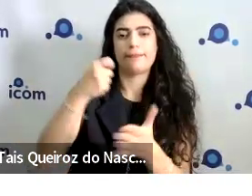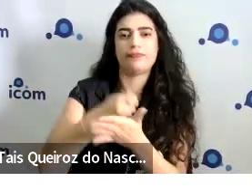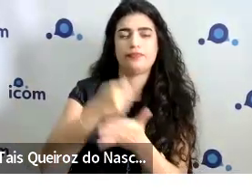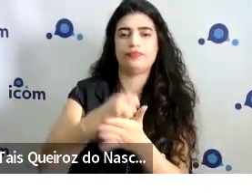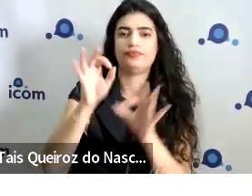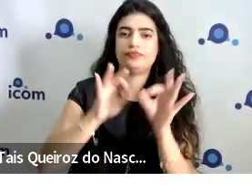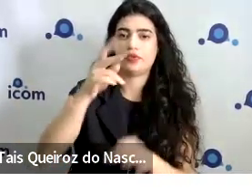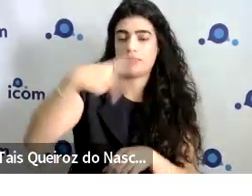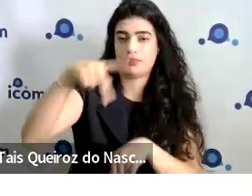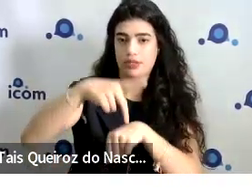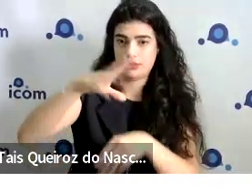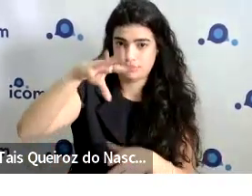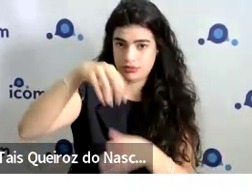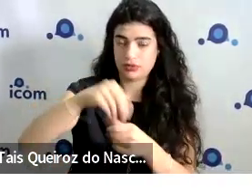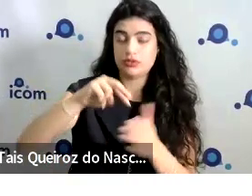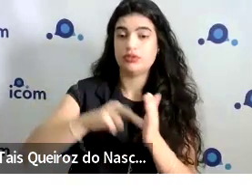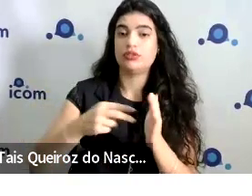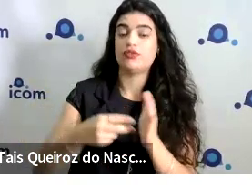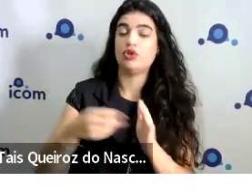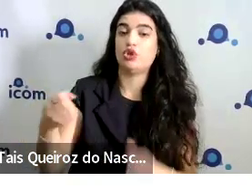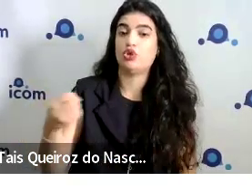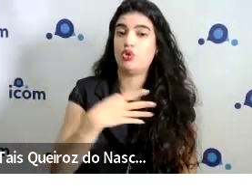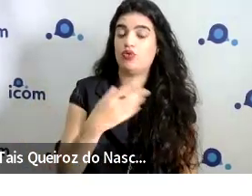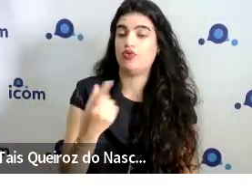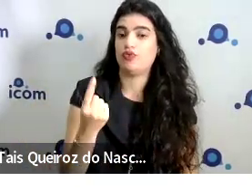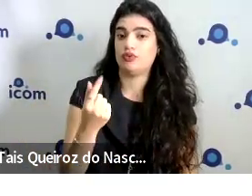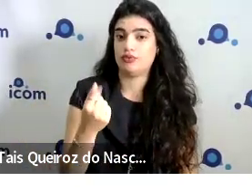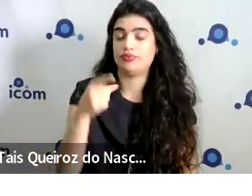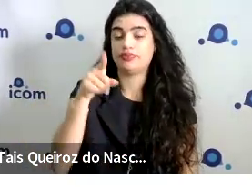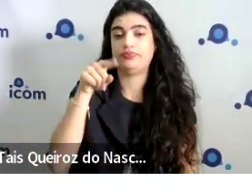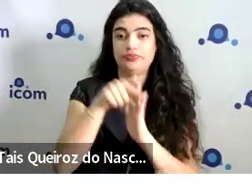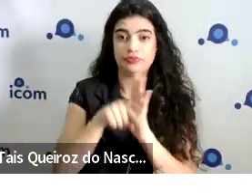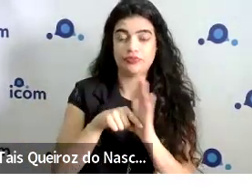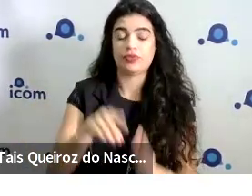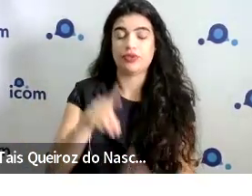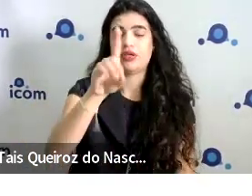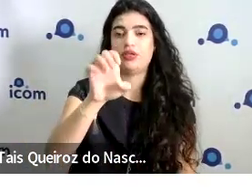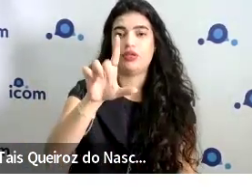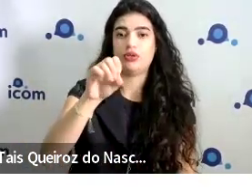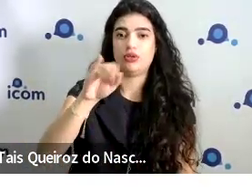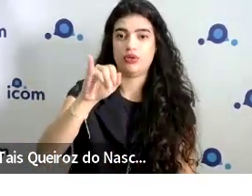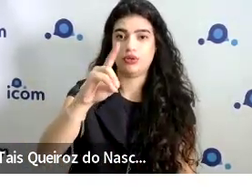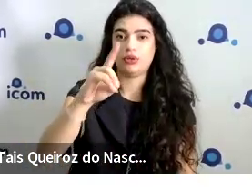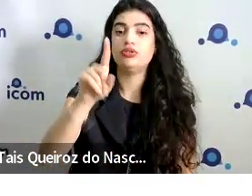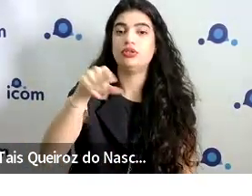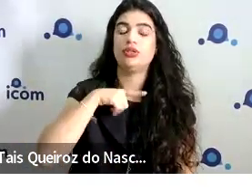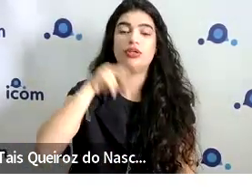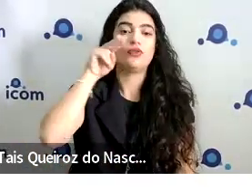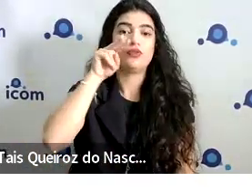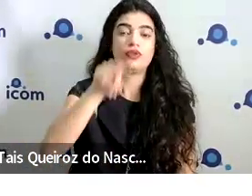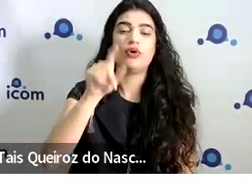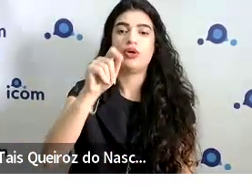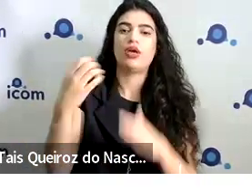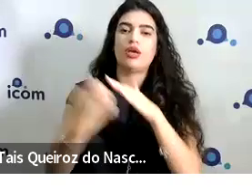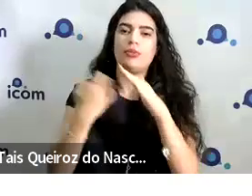do país. E isso significa um alto custo. Na pesquisa da Deloitte, o que que eles enxergam? Que uma empresa que fatura